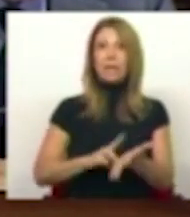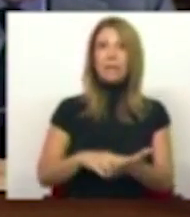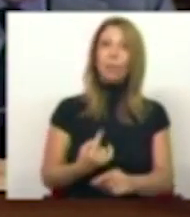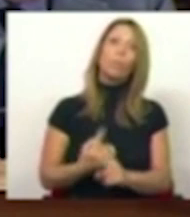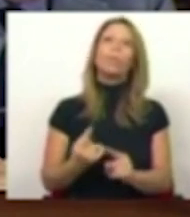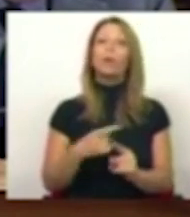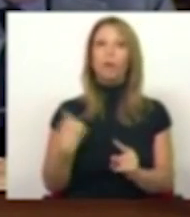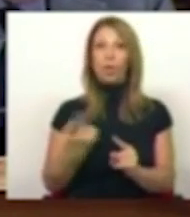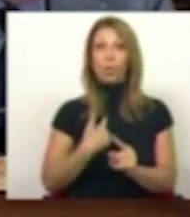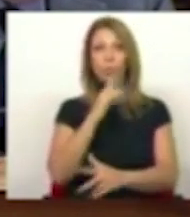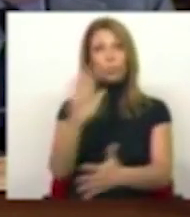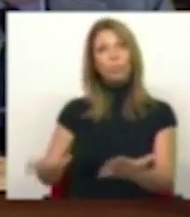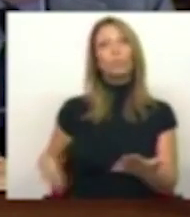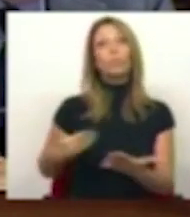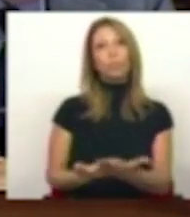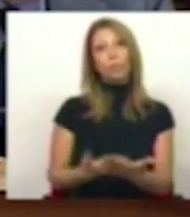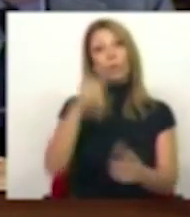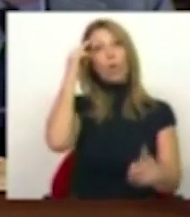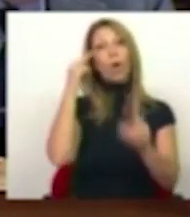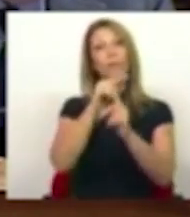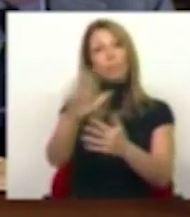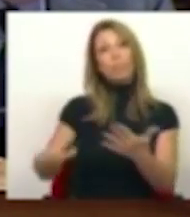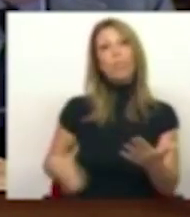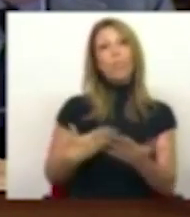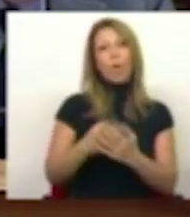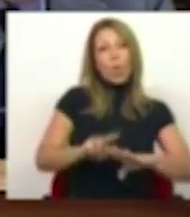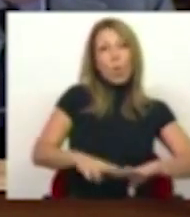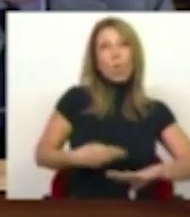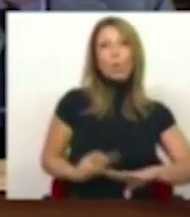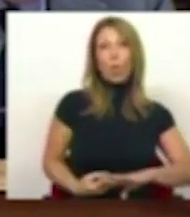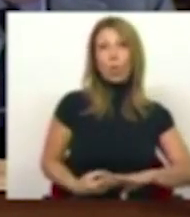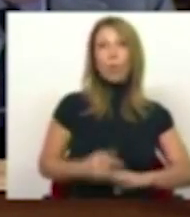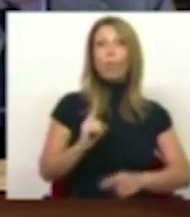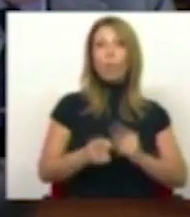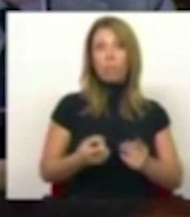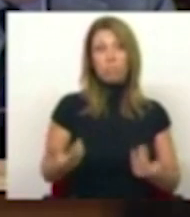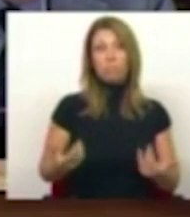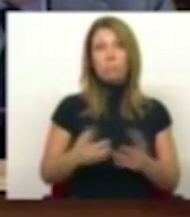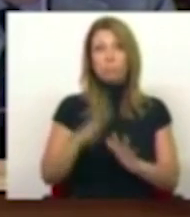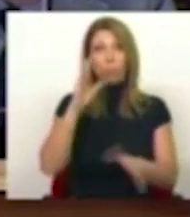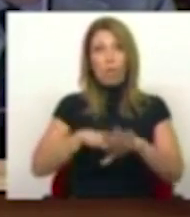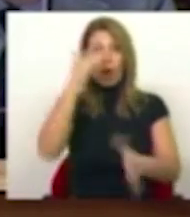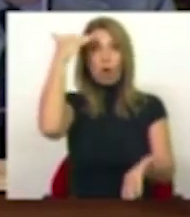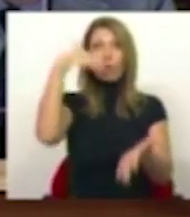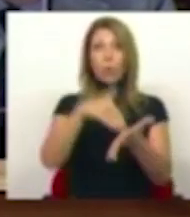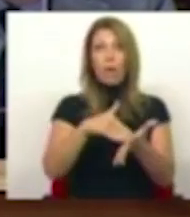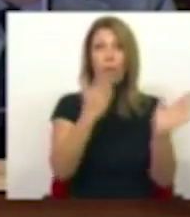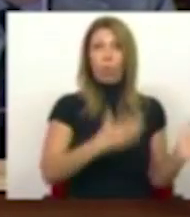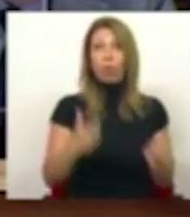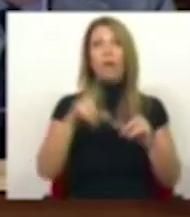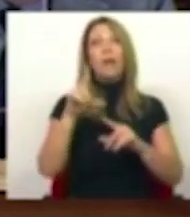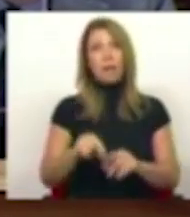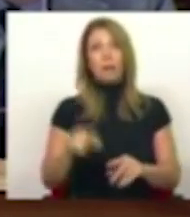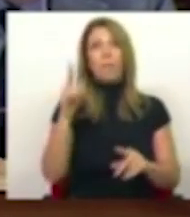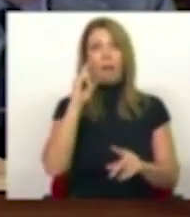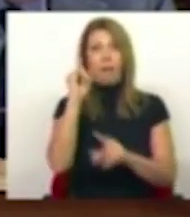fazemos aquilo que propomos e o objetivo que nos propomos é o dobro daquilo que resultaria da produtividade e da inflação é precisamente termos a